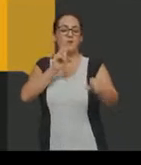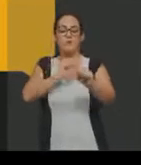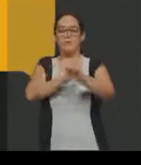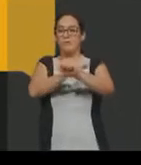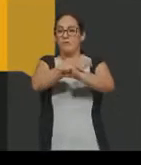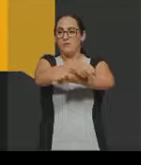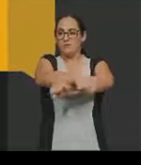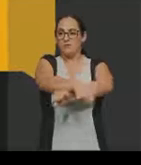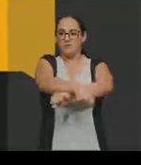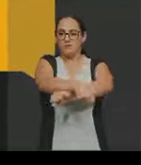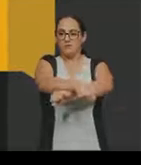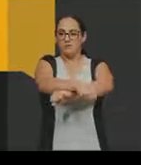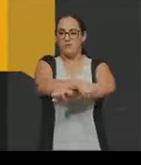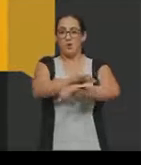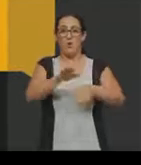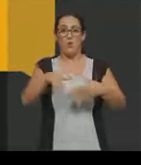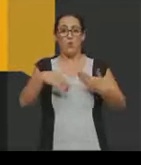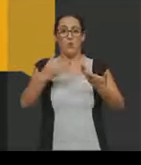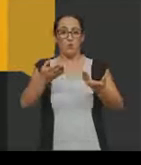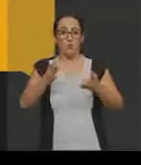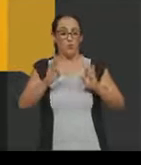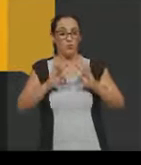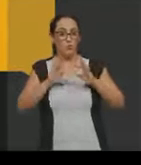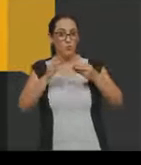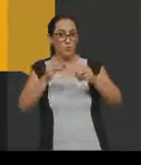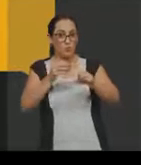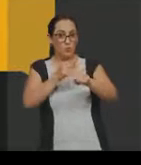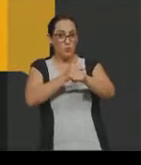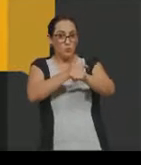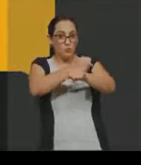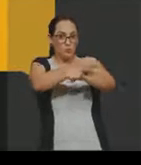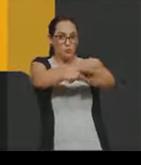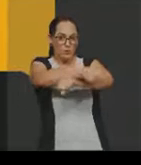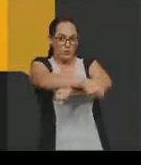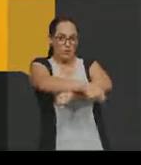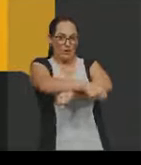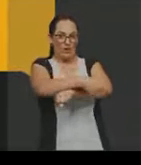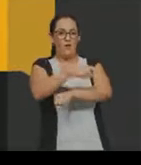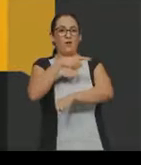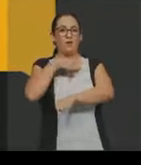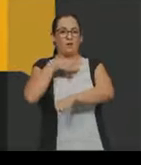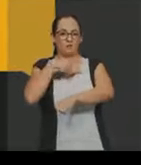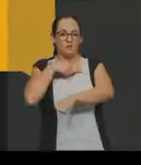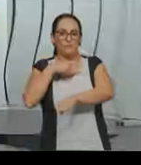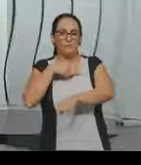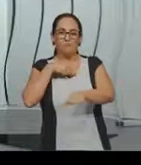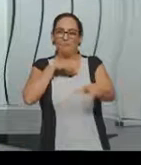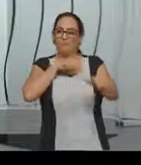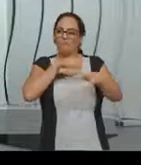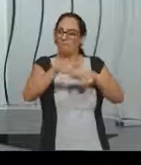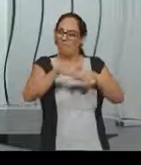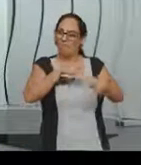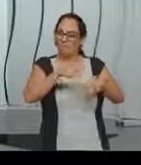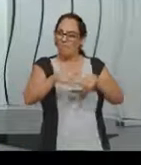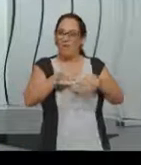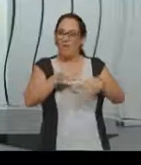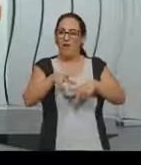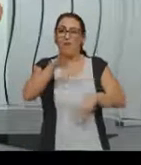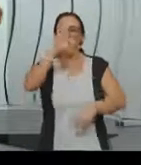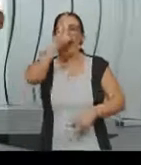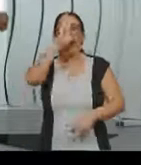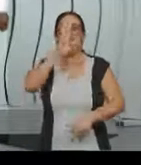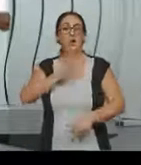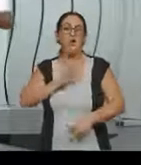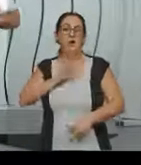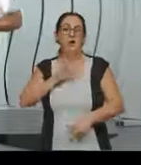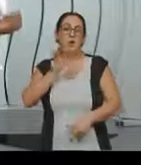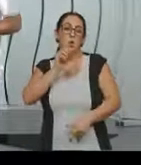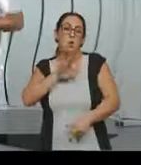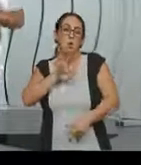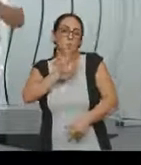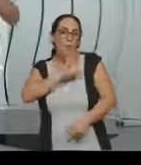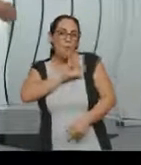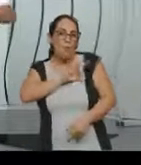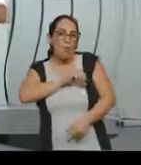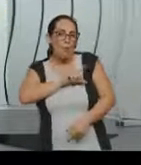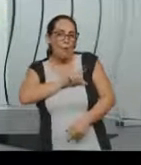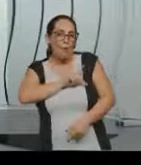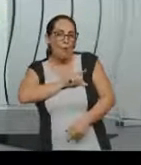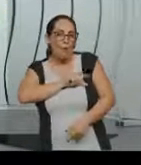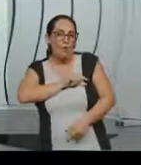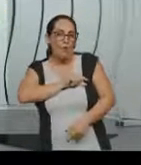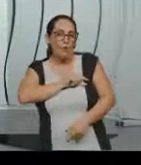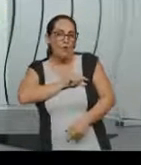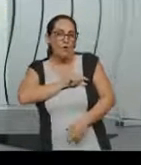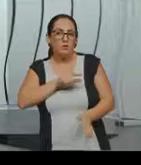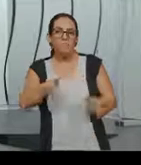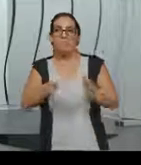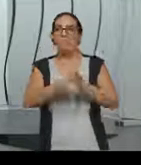aqueles escravizados que eram utilizados como mão de obra gratuita naquele período, né, ou a um custo baixíssimo, né, deixaram